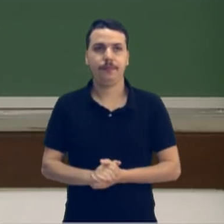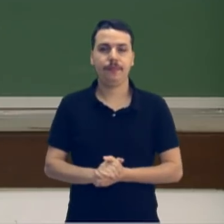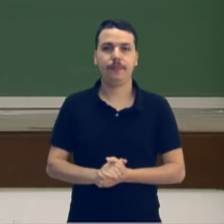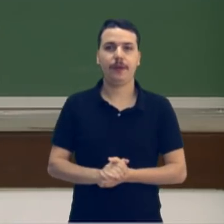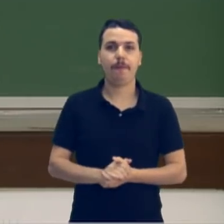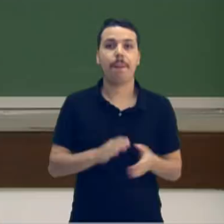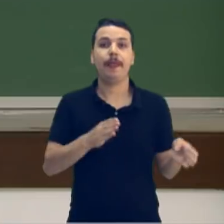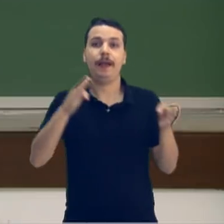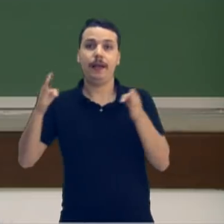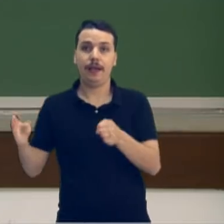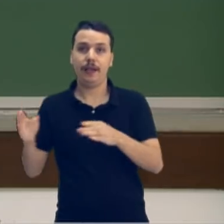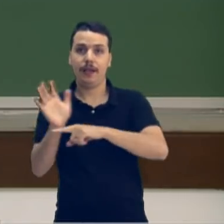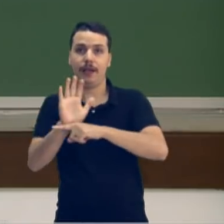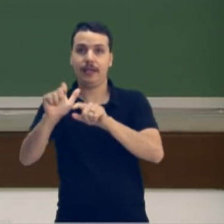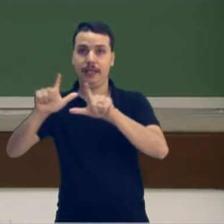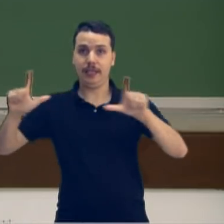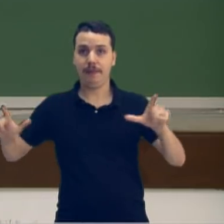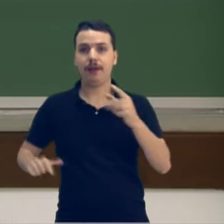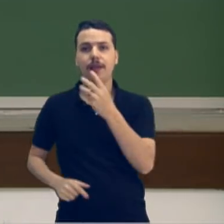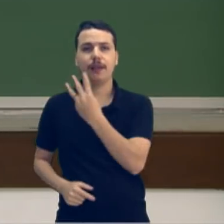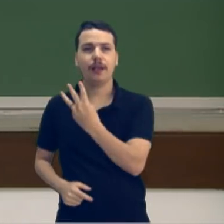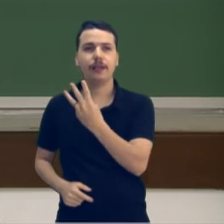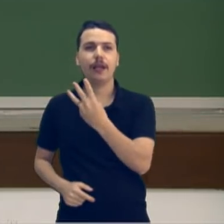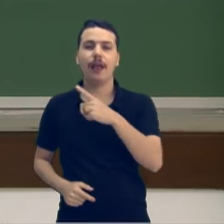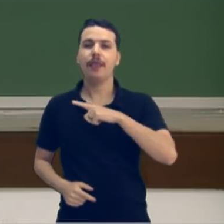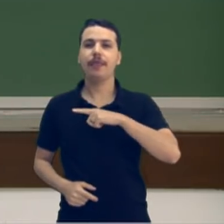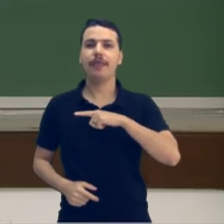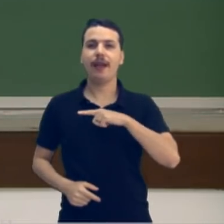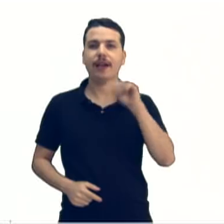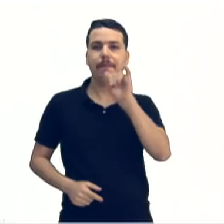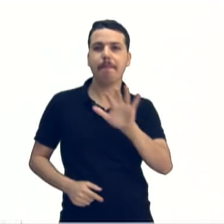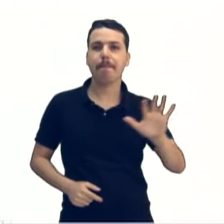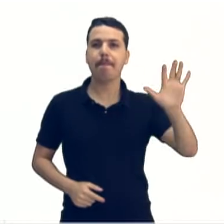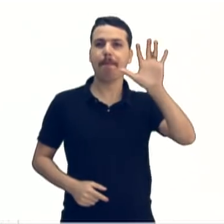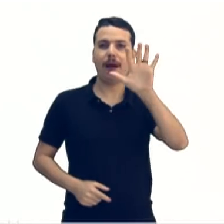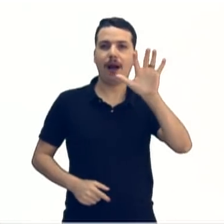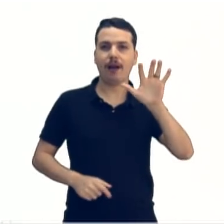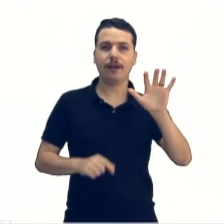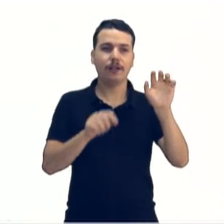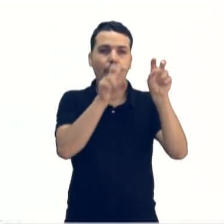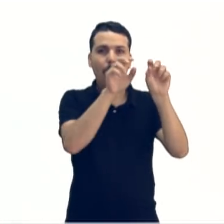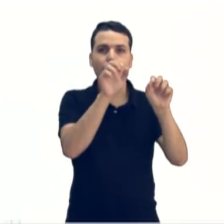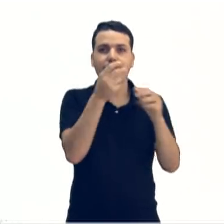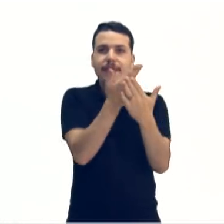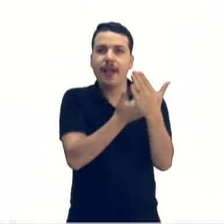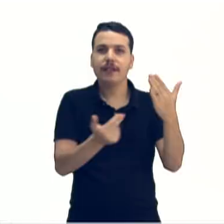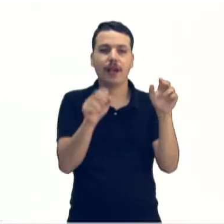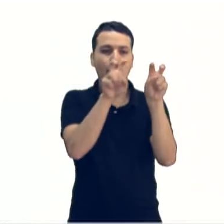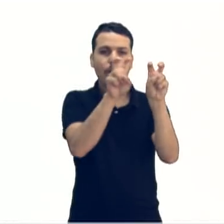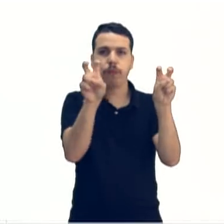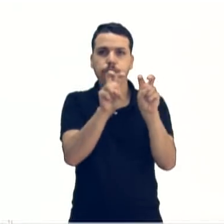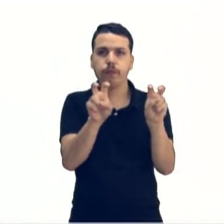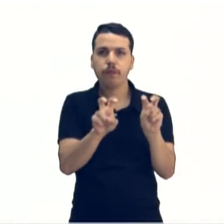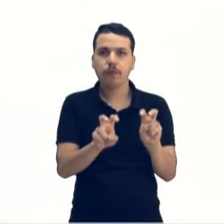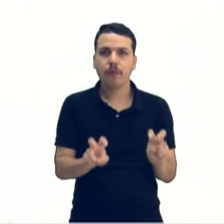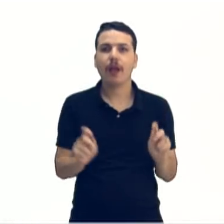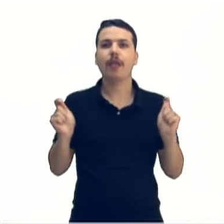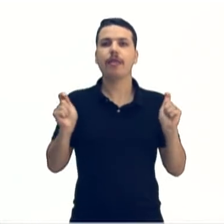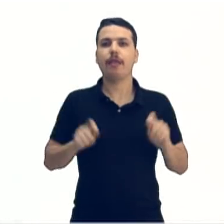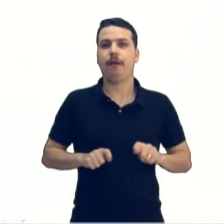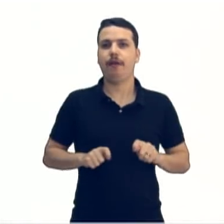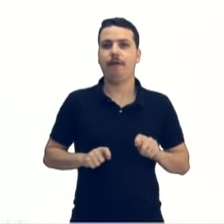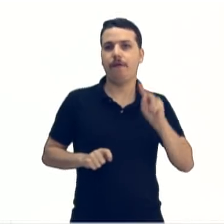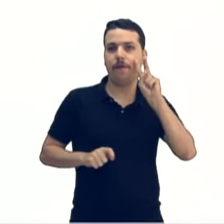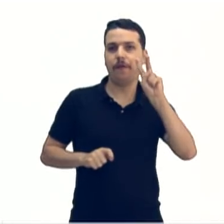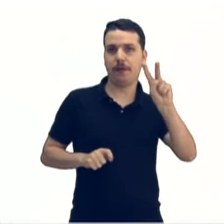O cinema 3, ele mandou o croquis, a organização pronta, o desenho e o formato e, mais uma